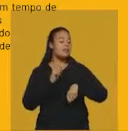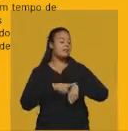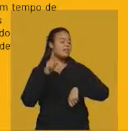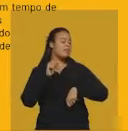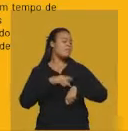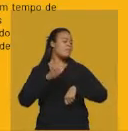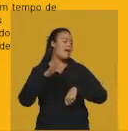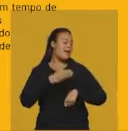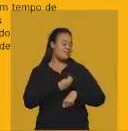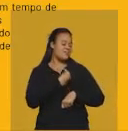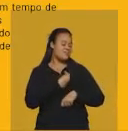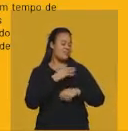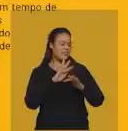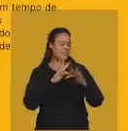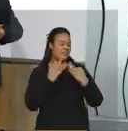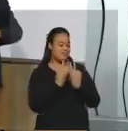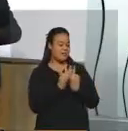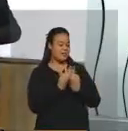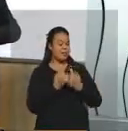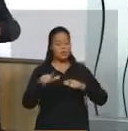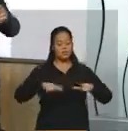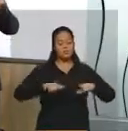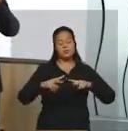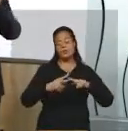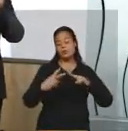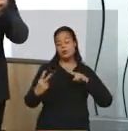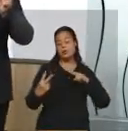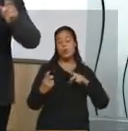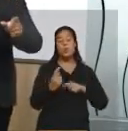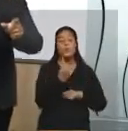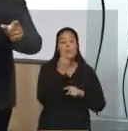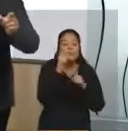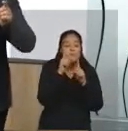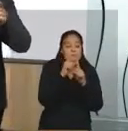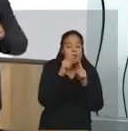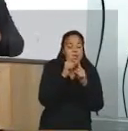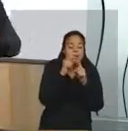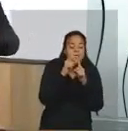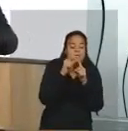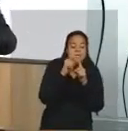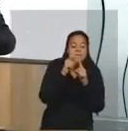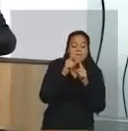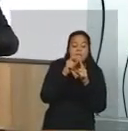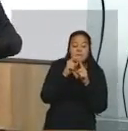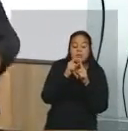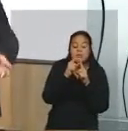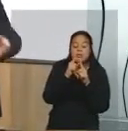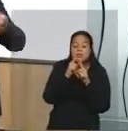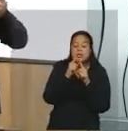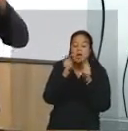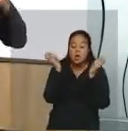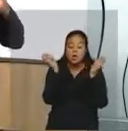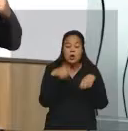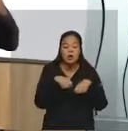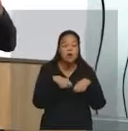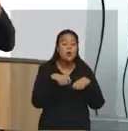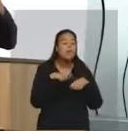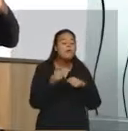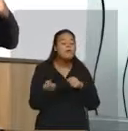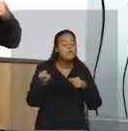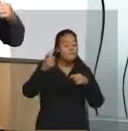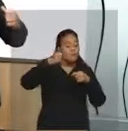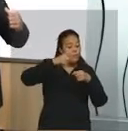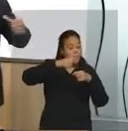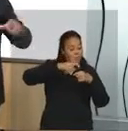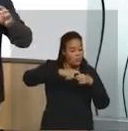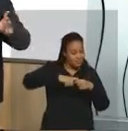dedicar à família? Os trabalhadores remotos. Uma palavrinha, então, pequenininha, ela é capaz de retomar aquilo que foi dito